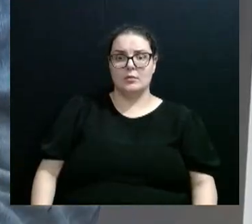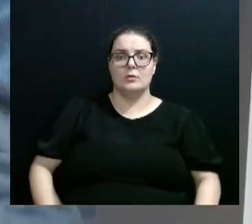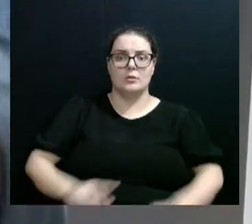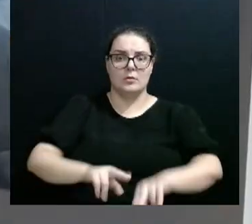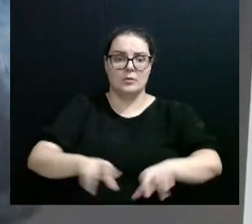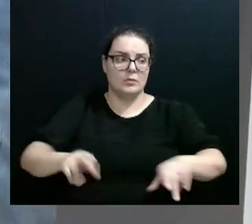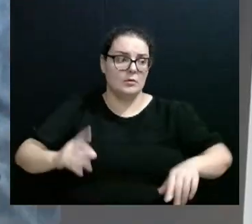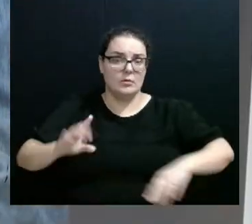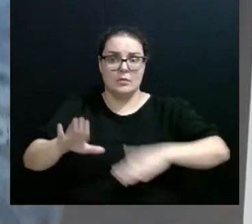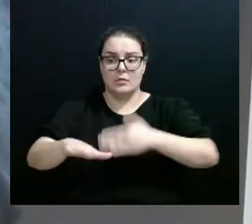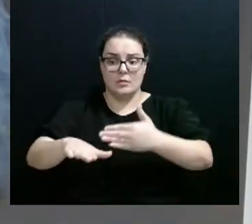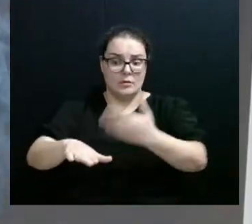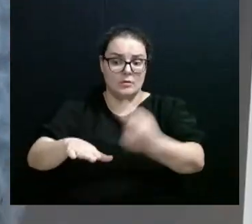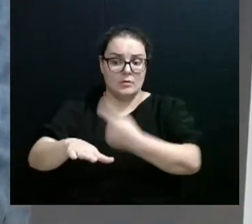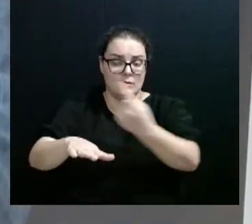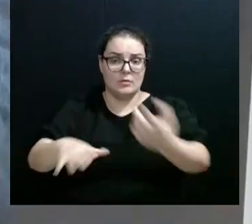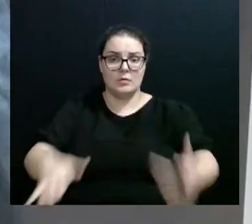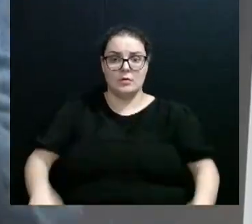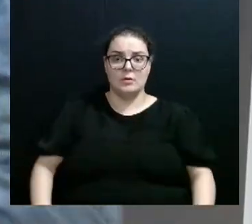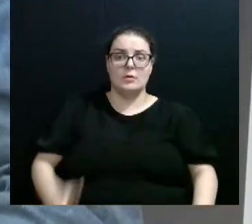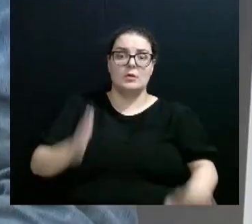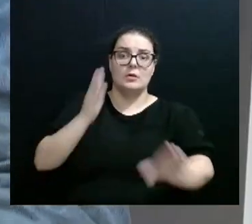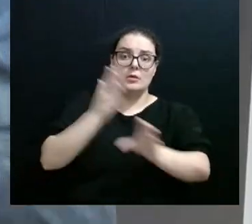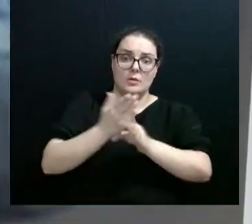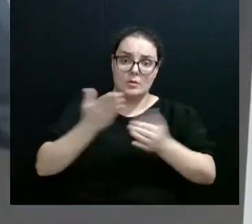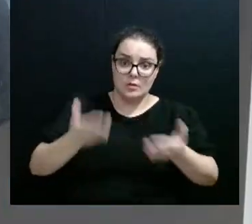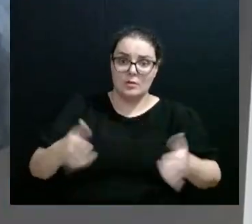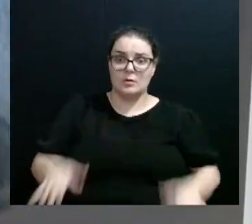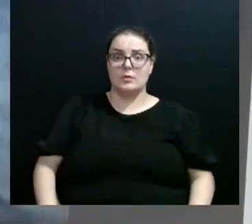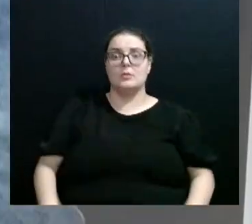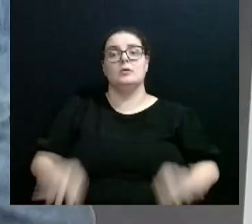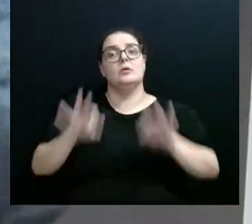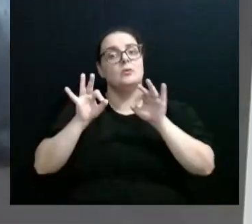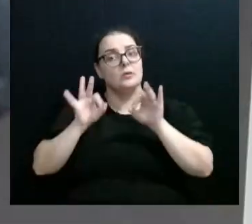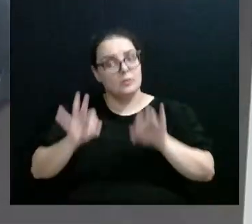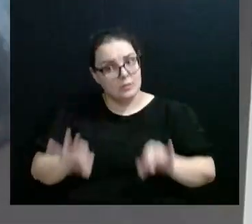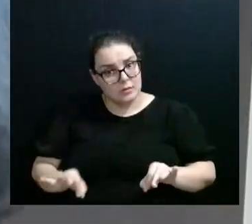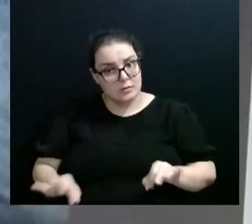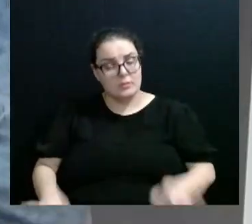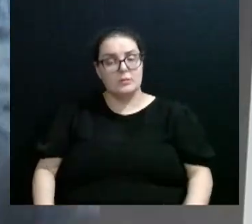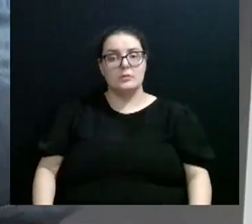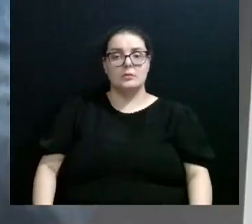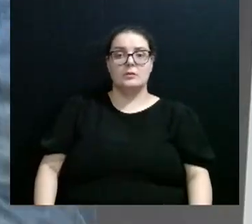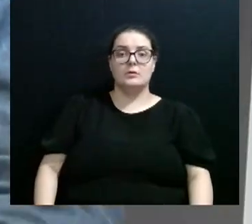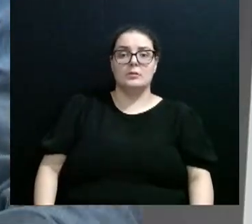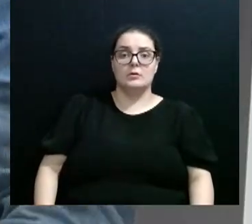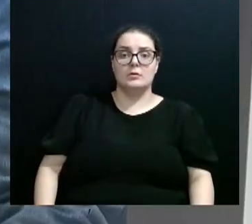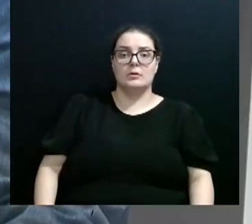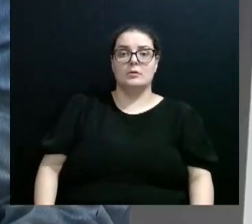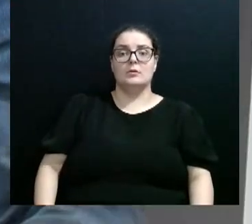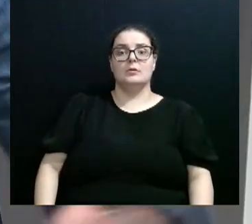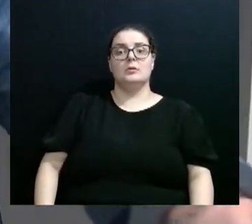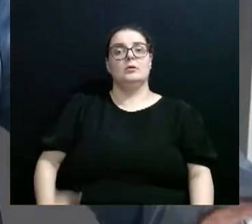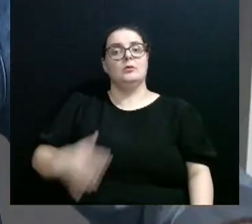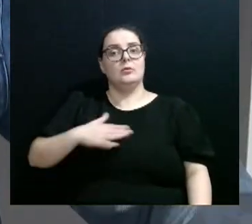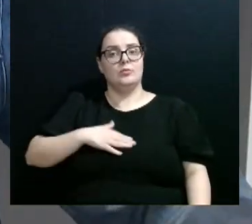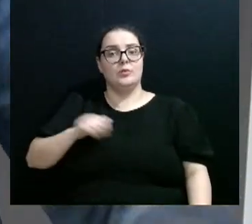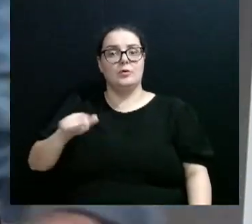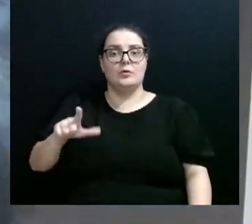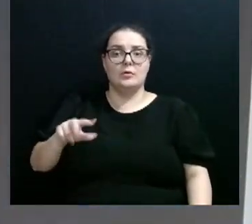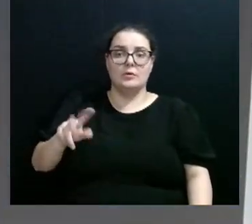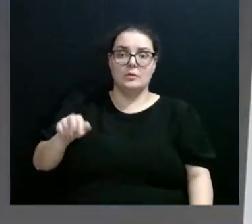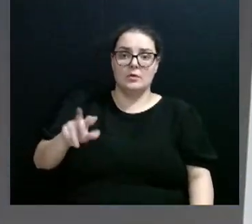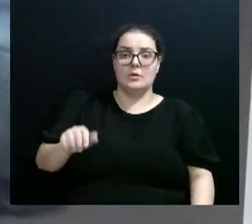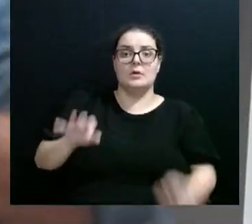né? Achei lá, estava direitinho, estava certinho, meu bobeiro certinho, meu alvará certinho, graças a Deus. A Guarda